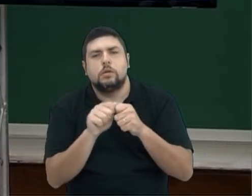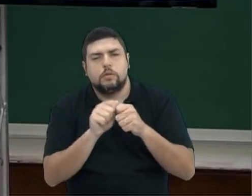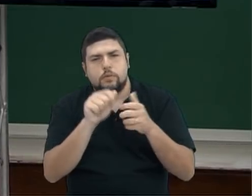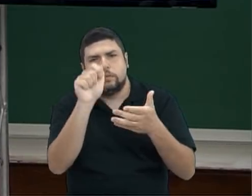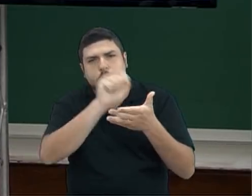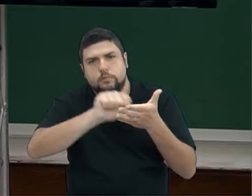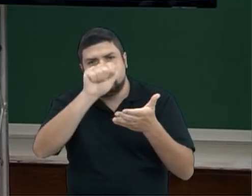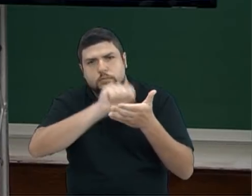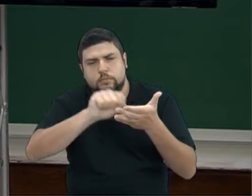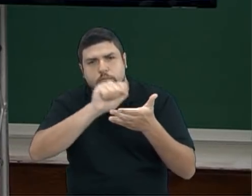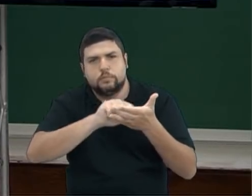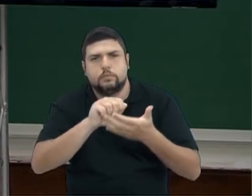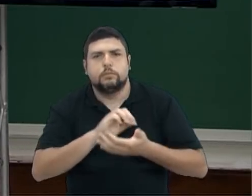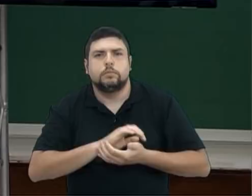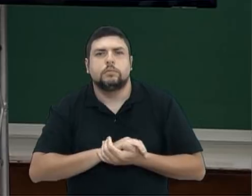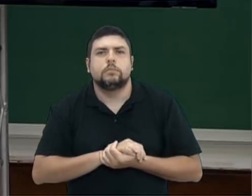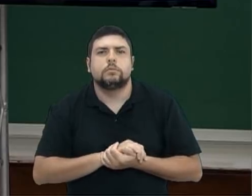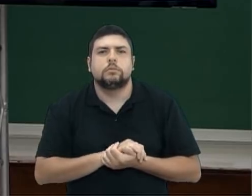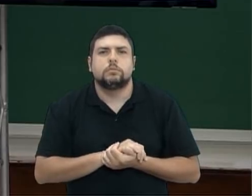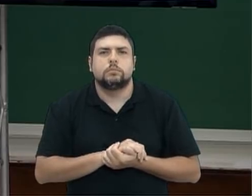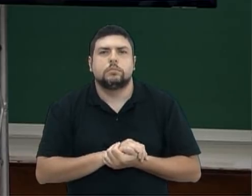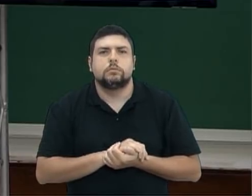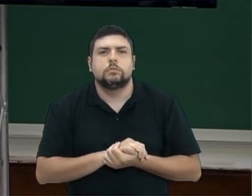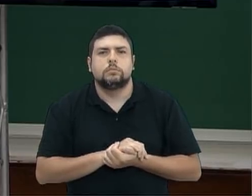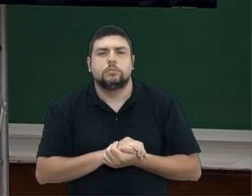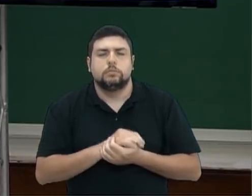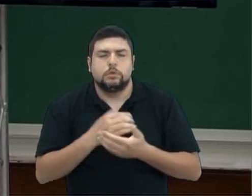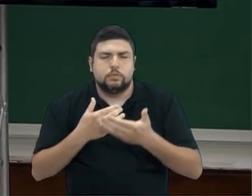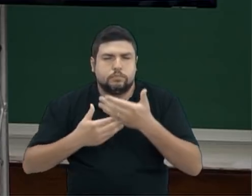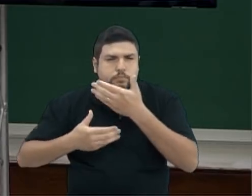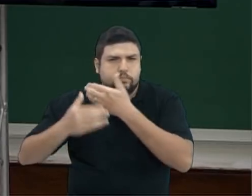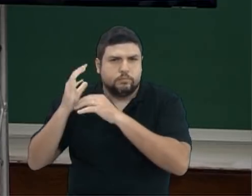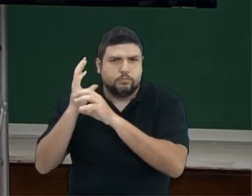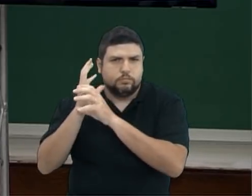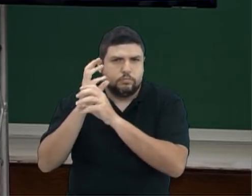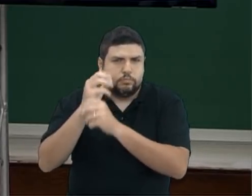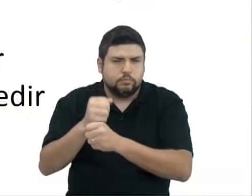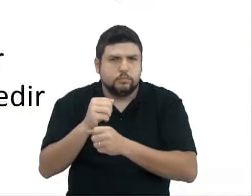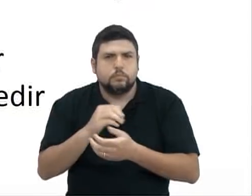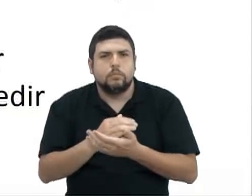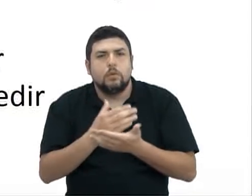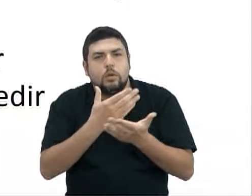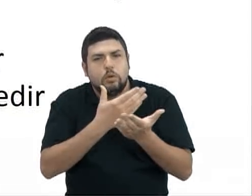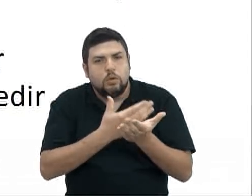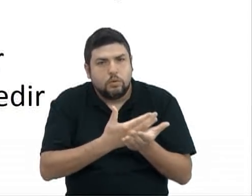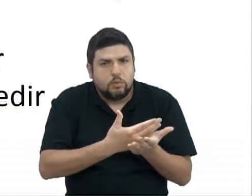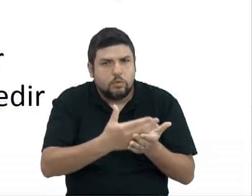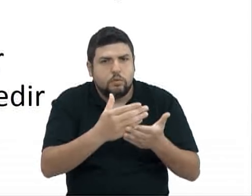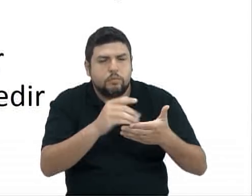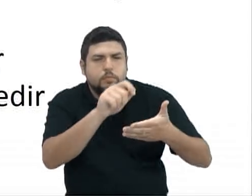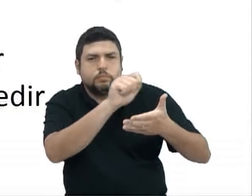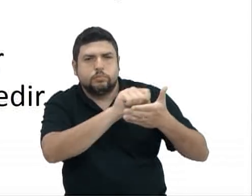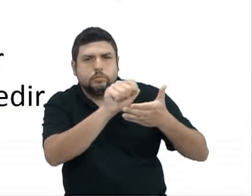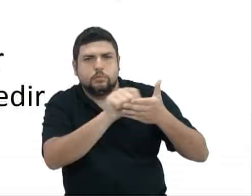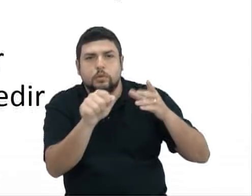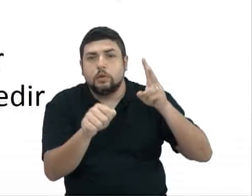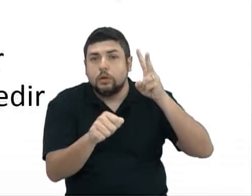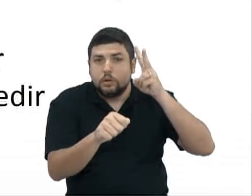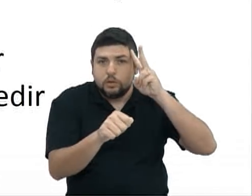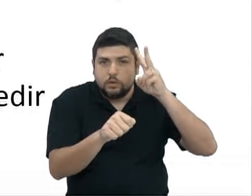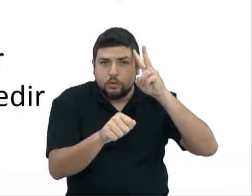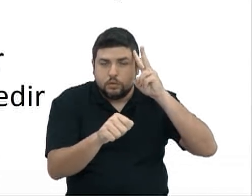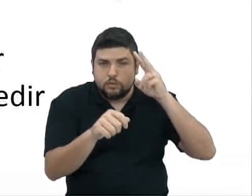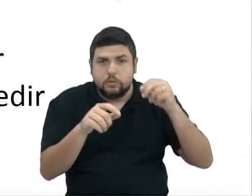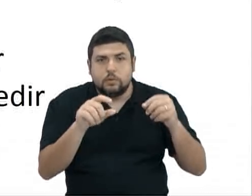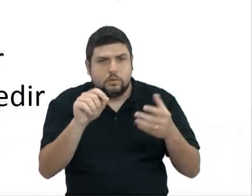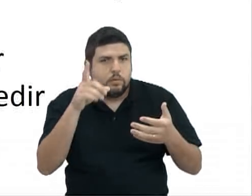constantemente. Então, vamos lá retomar rapidamente? Então, começa com segunda-feira, que é o dia, e